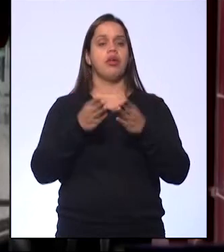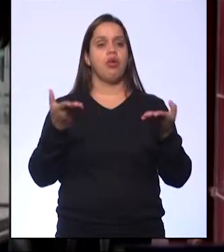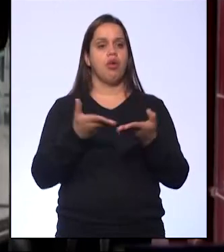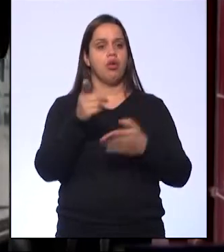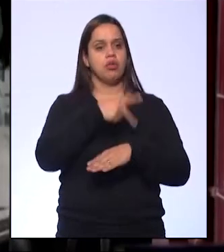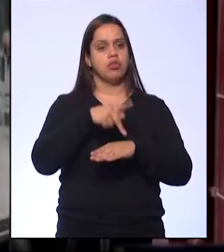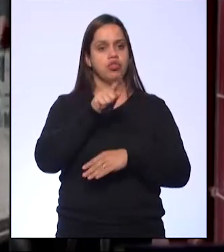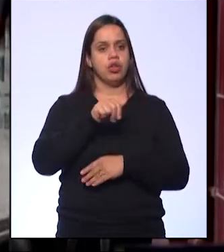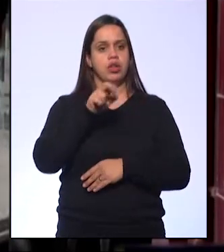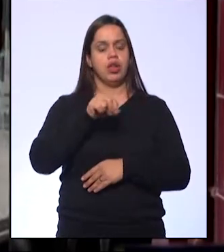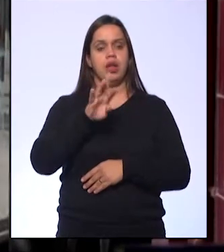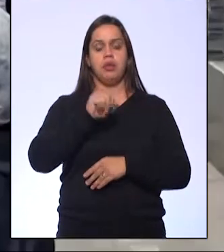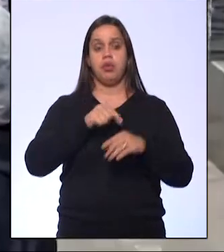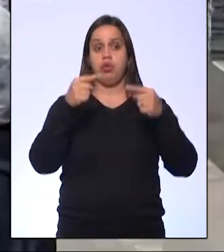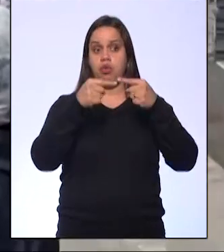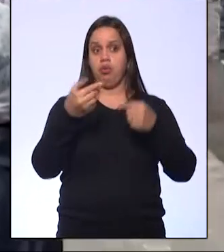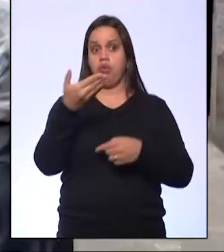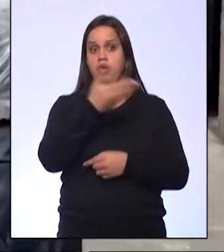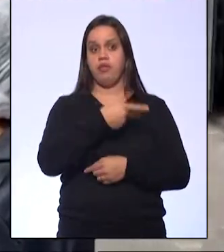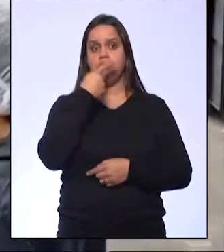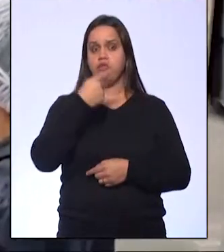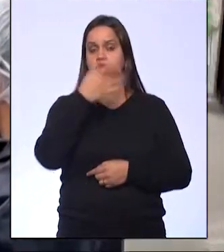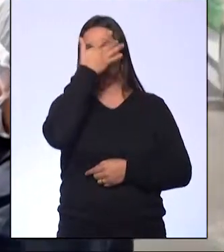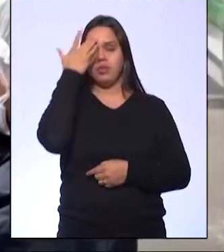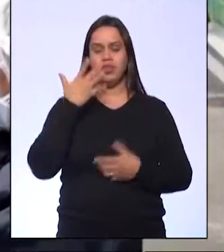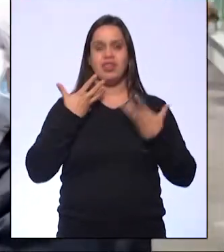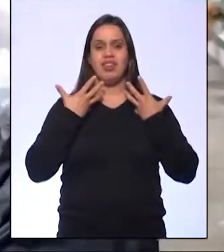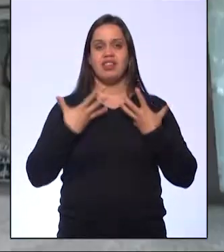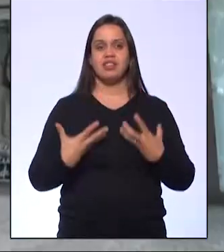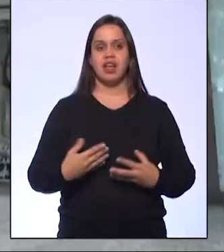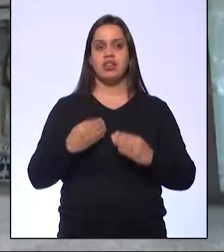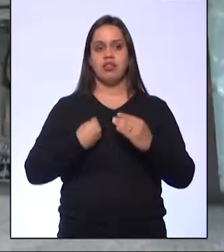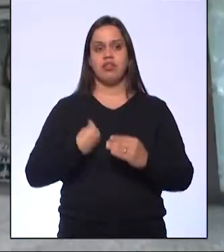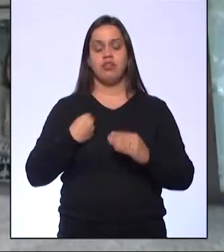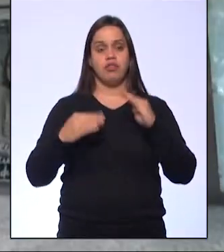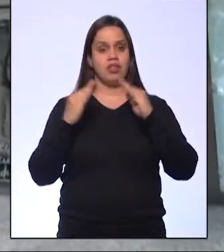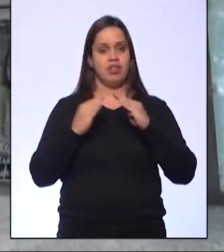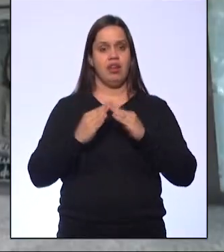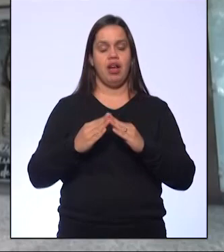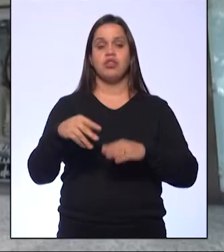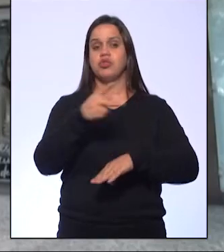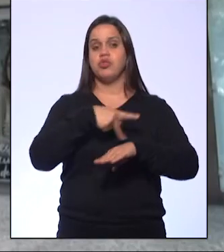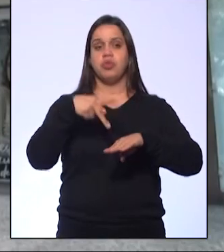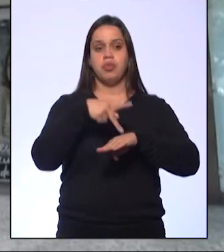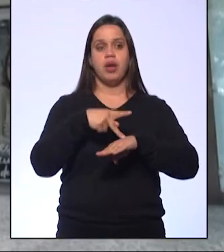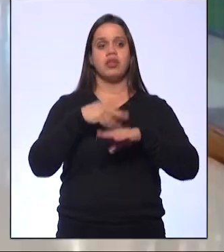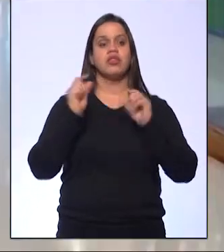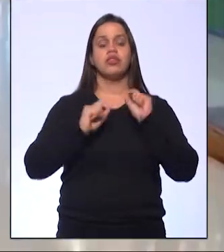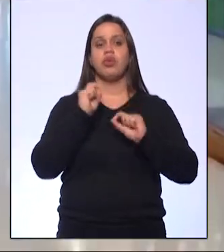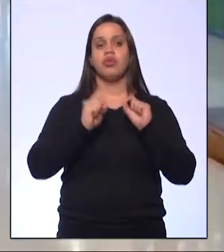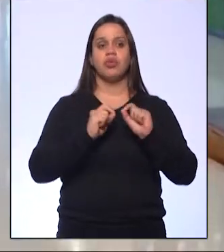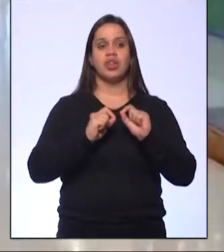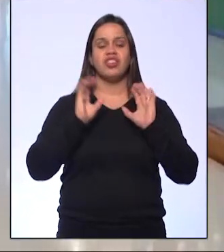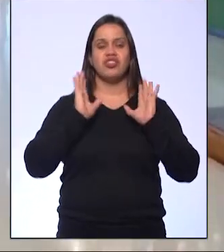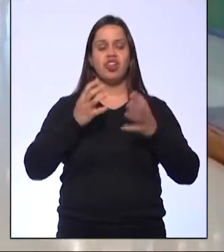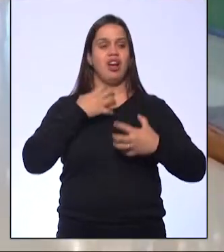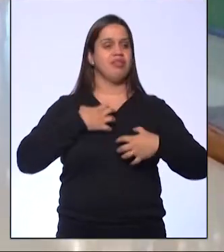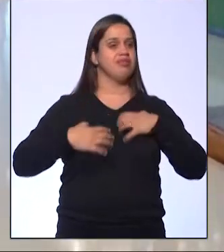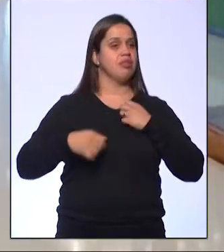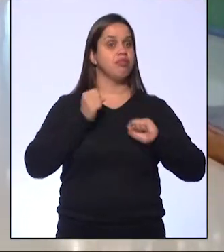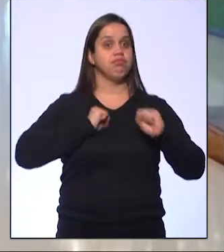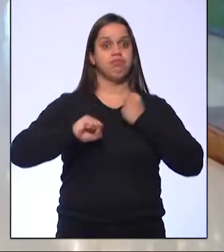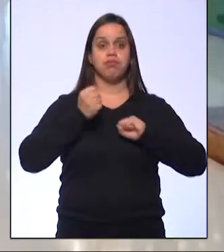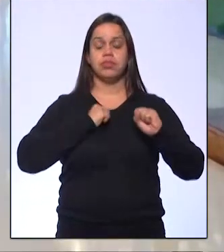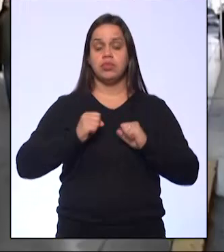acordo com ele, muitas pessoas estão cansadas de estar em casa. Os países estão compreensivelmente ansiosos para abrir